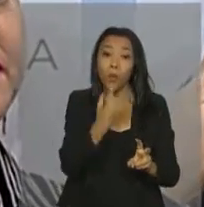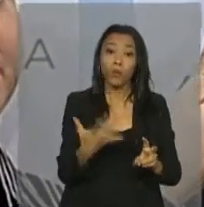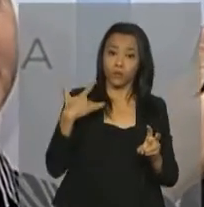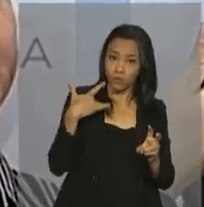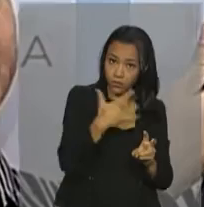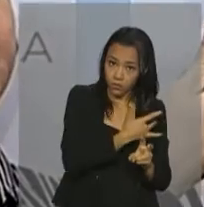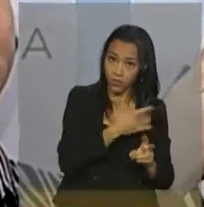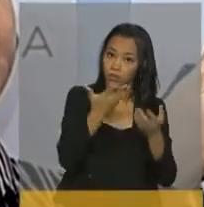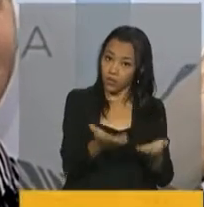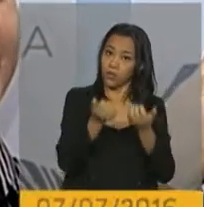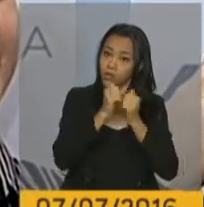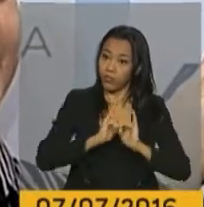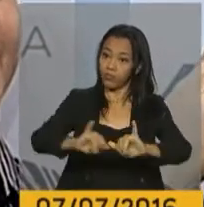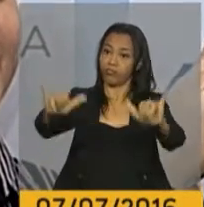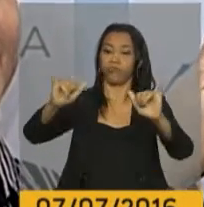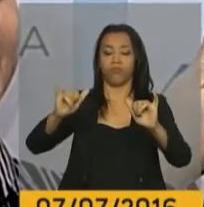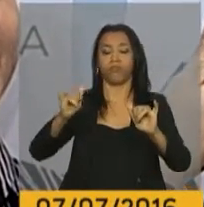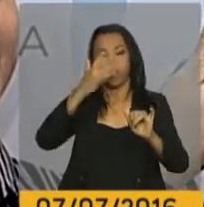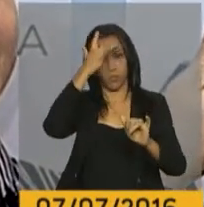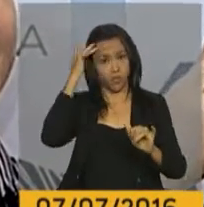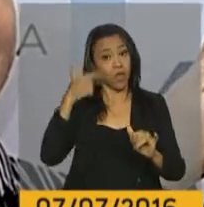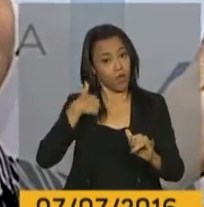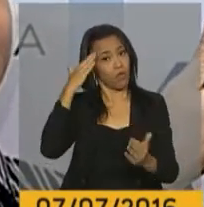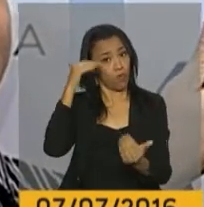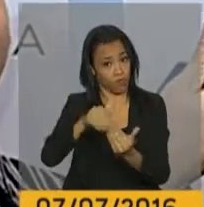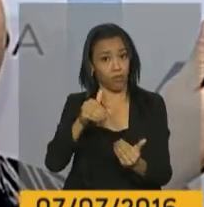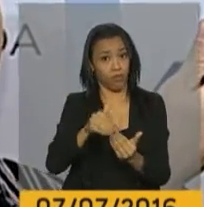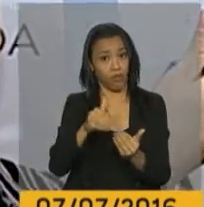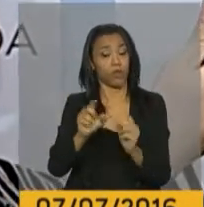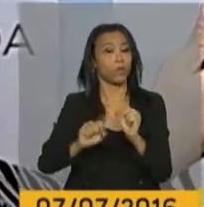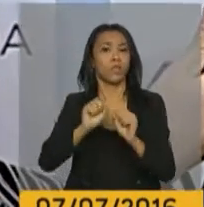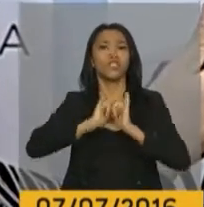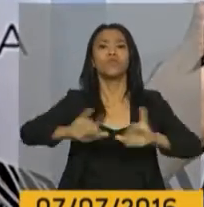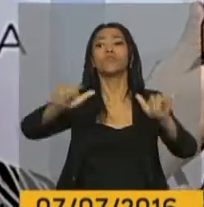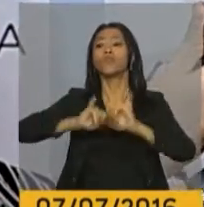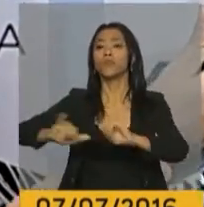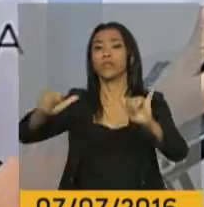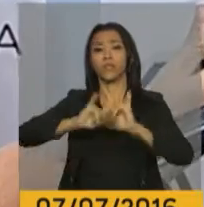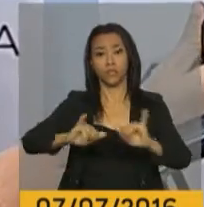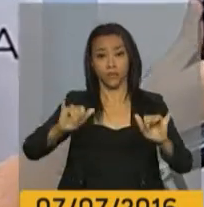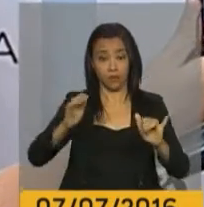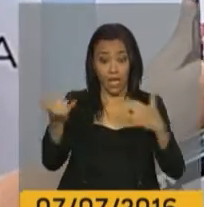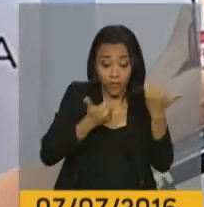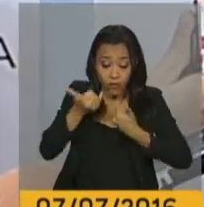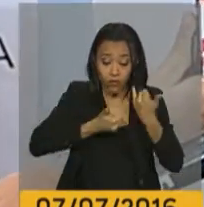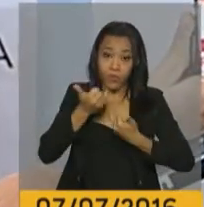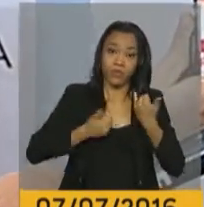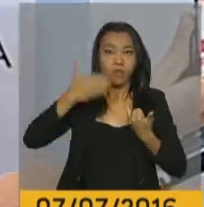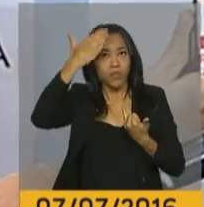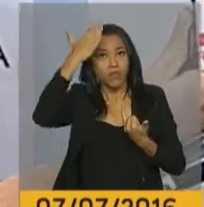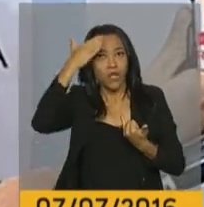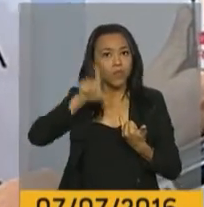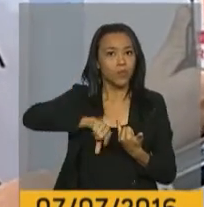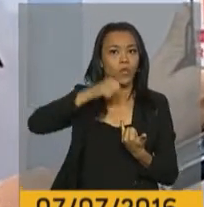disponibilizando para as pessoas portanto eu disse que sou favorável a que a publicidade induz as pessoas a consumir alimentos